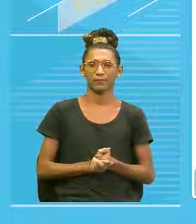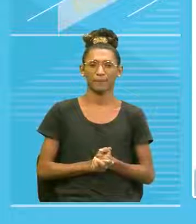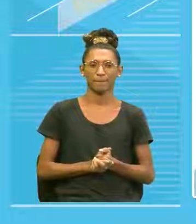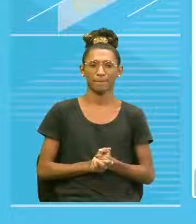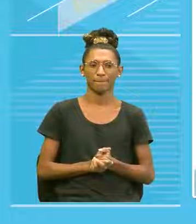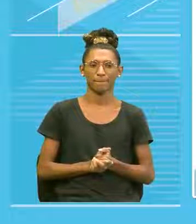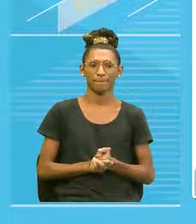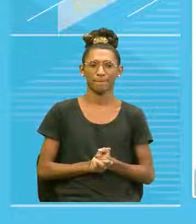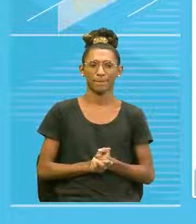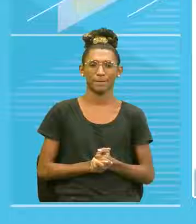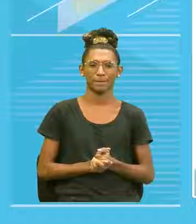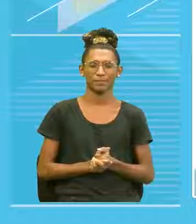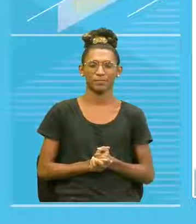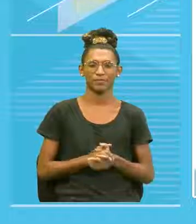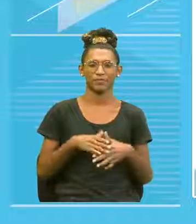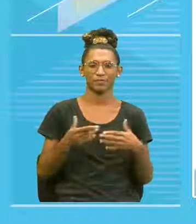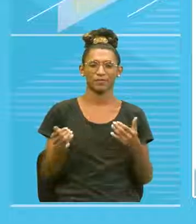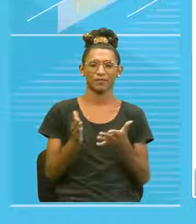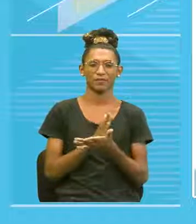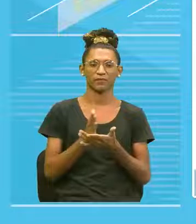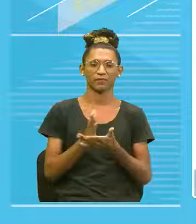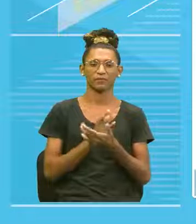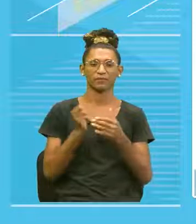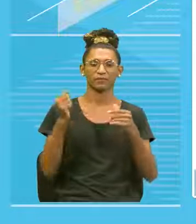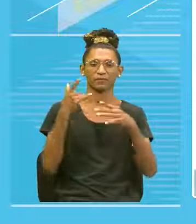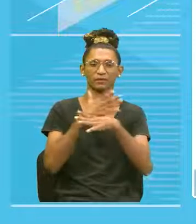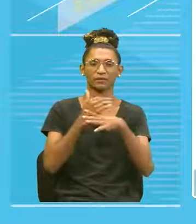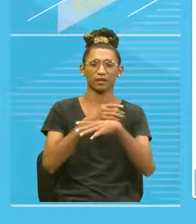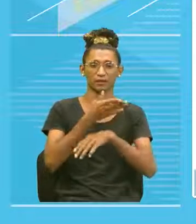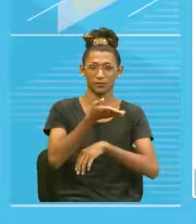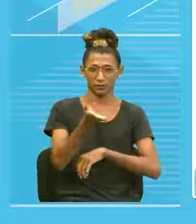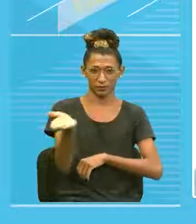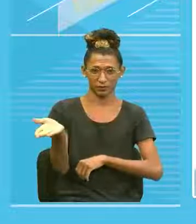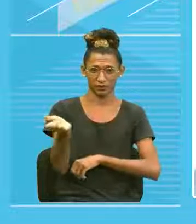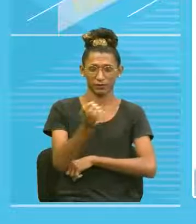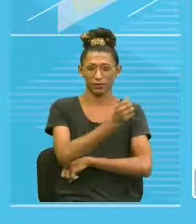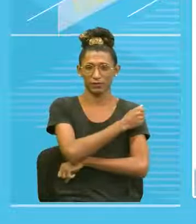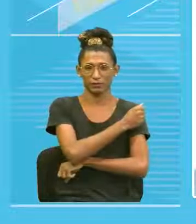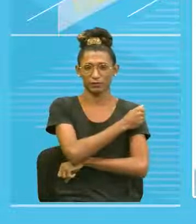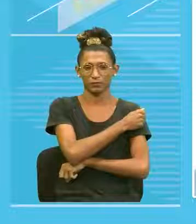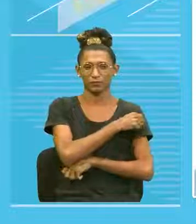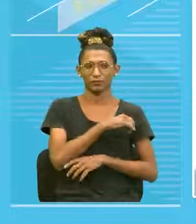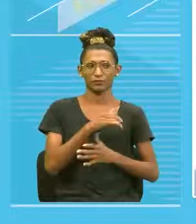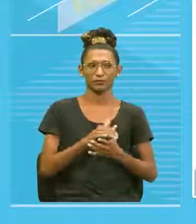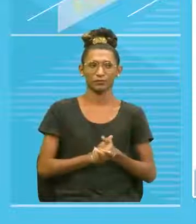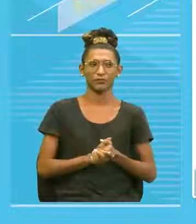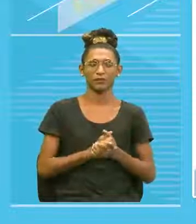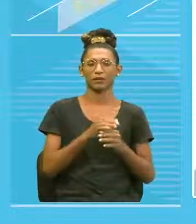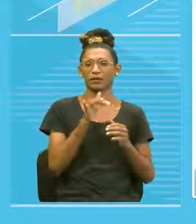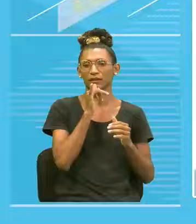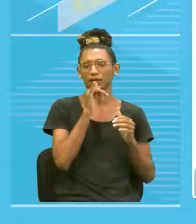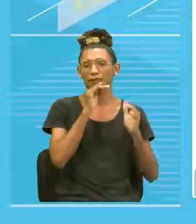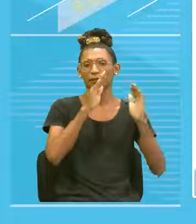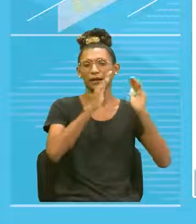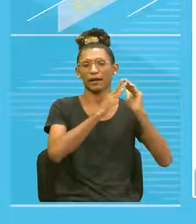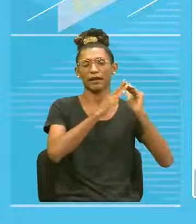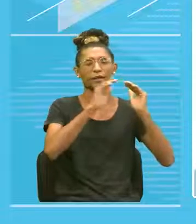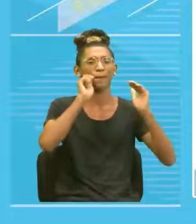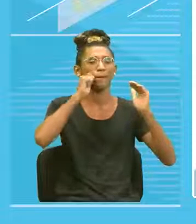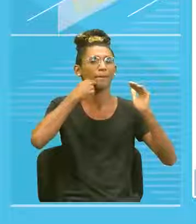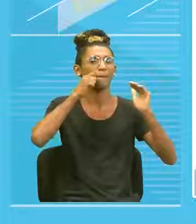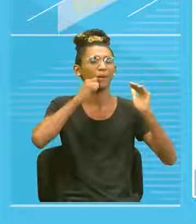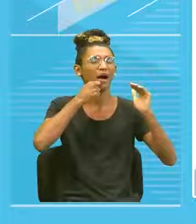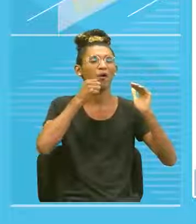anjos nas cidades de vocês e as padarias turma